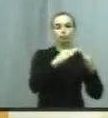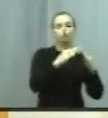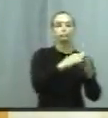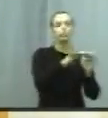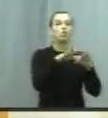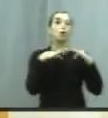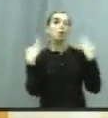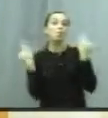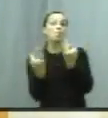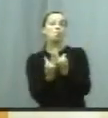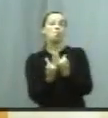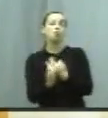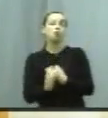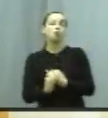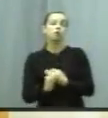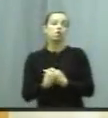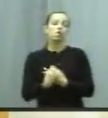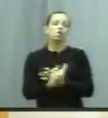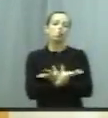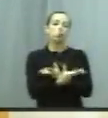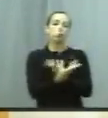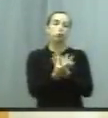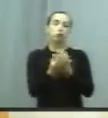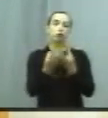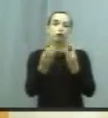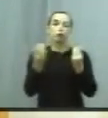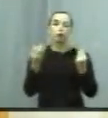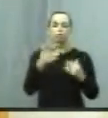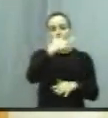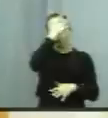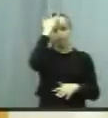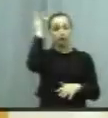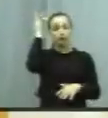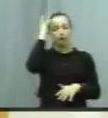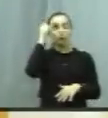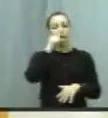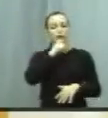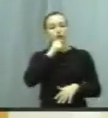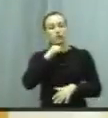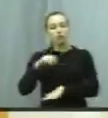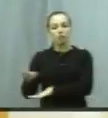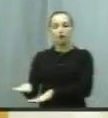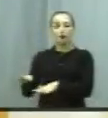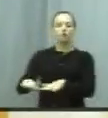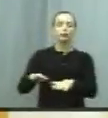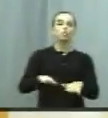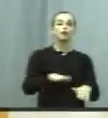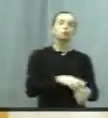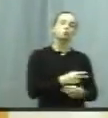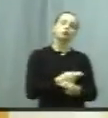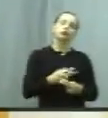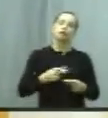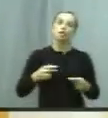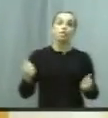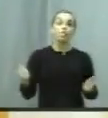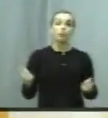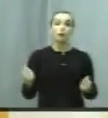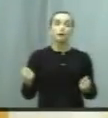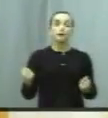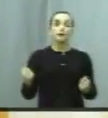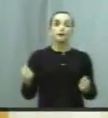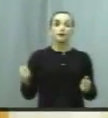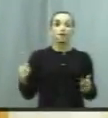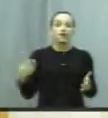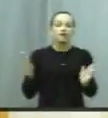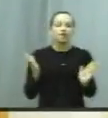populosas tem crianças têm idosos algumas situações emergenciais foram resolvidas com o apoio do próprio fundo